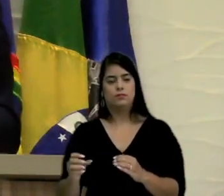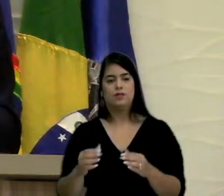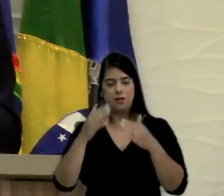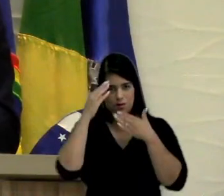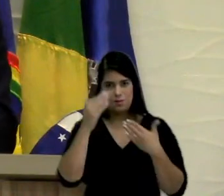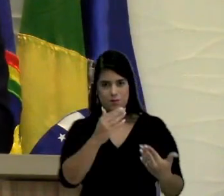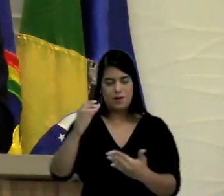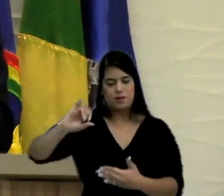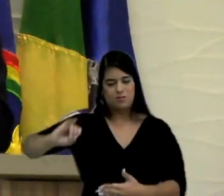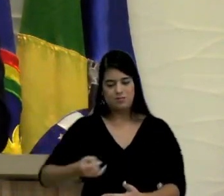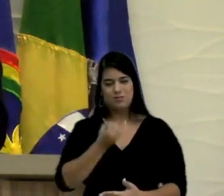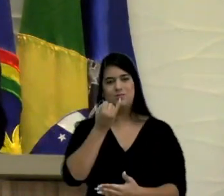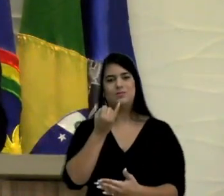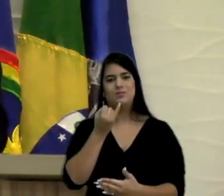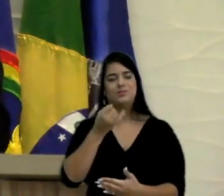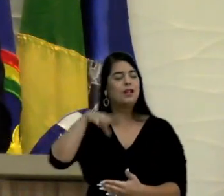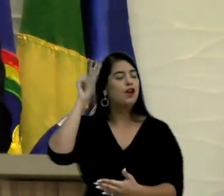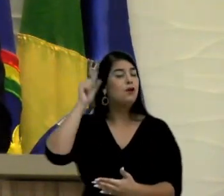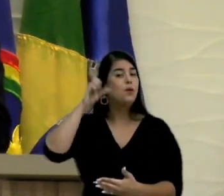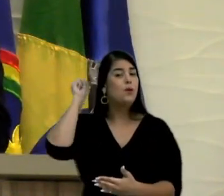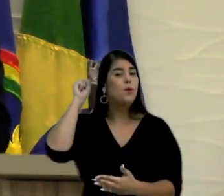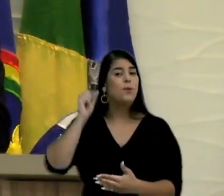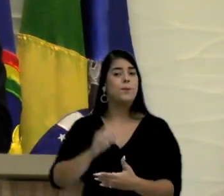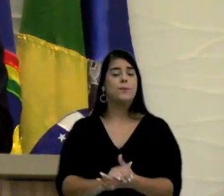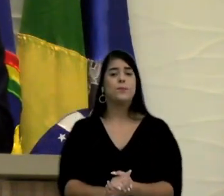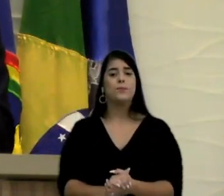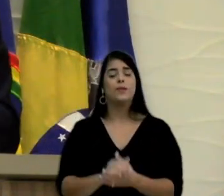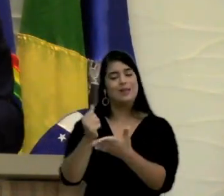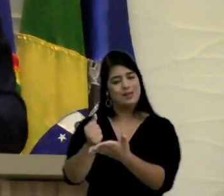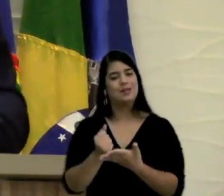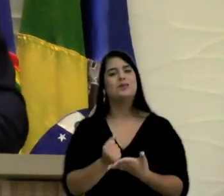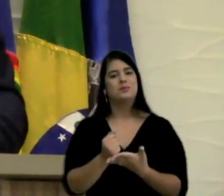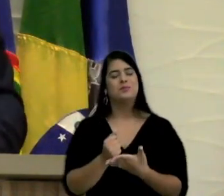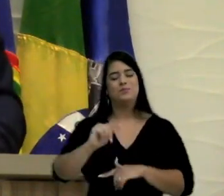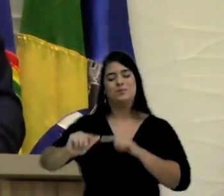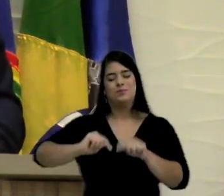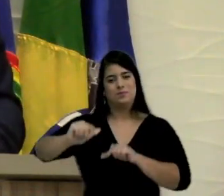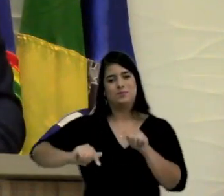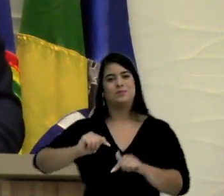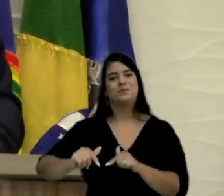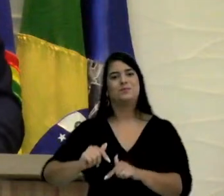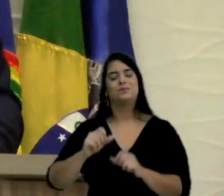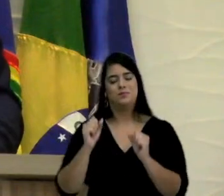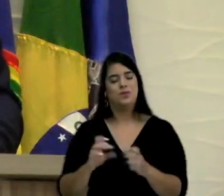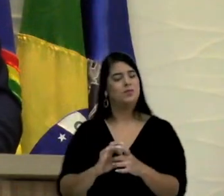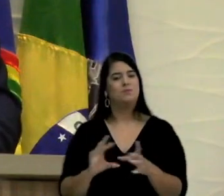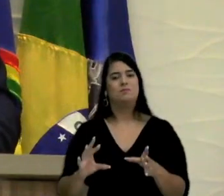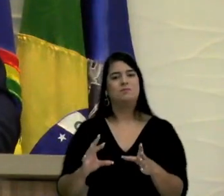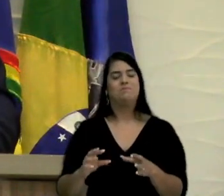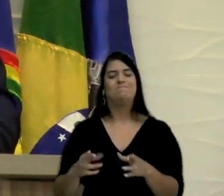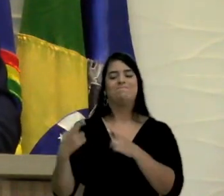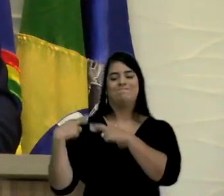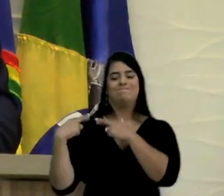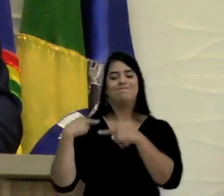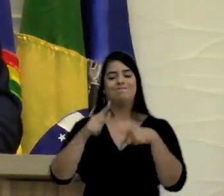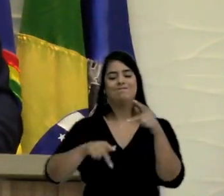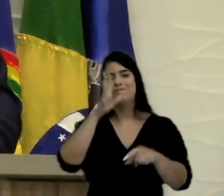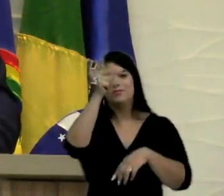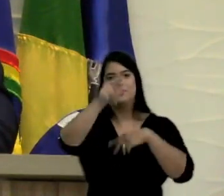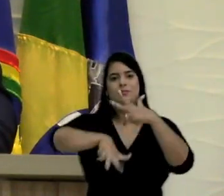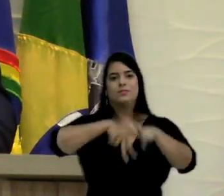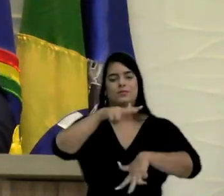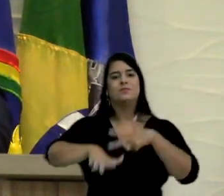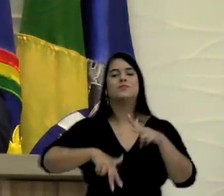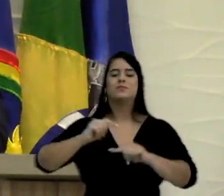todos pela oportunidade de nos ouvir e por todo apoio que tem dado ao nosso trabalho para que de fato a gente continue representando o povo São Bento do Una e levando